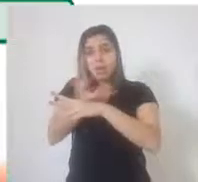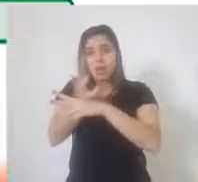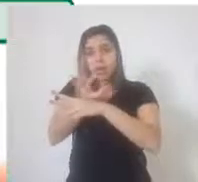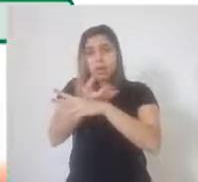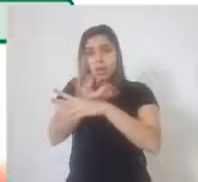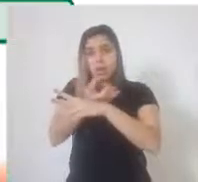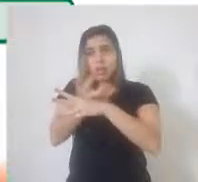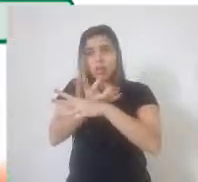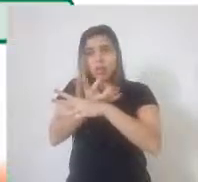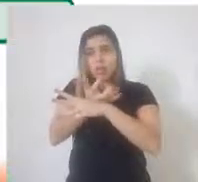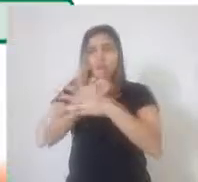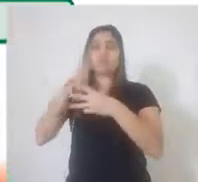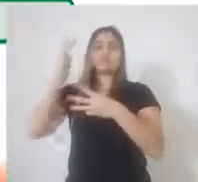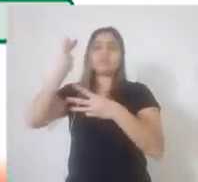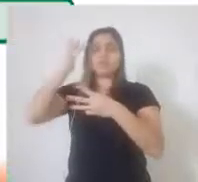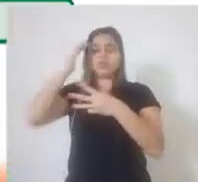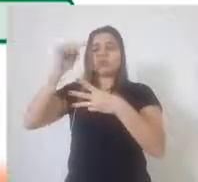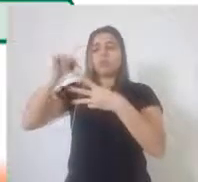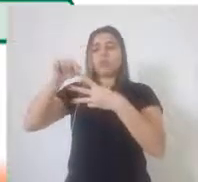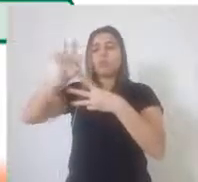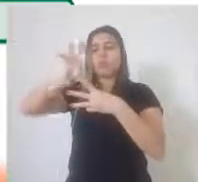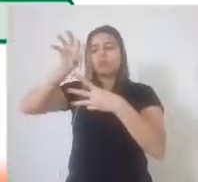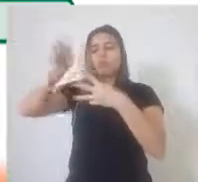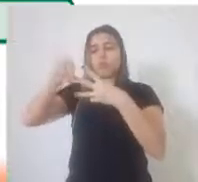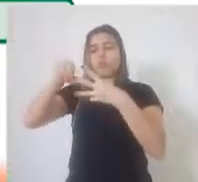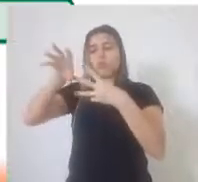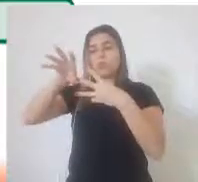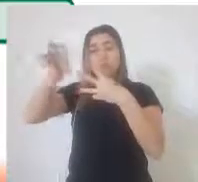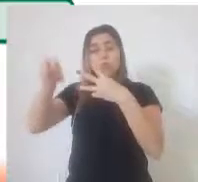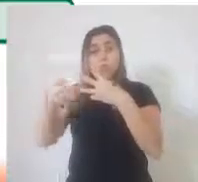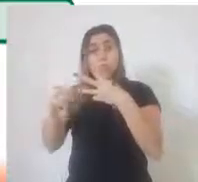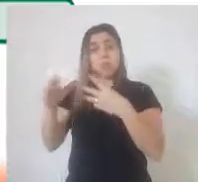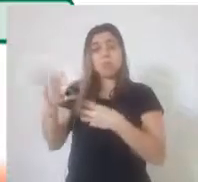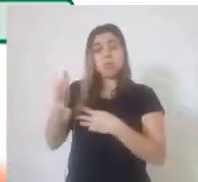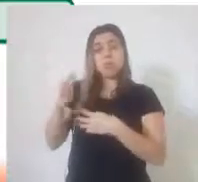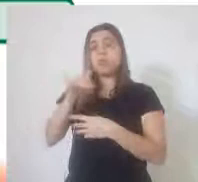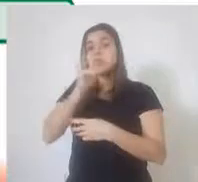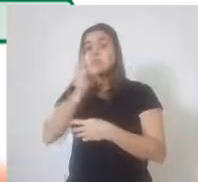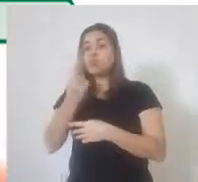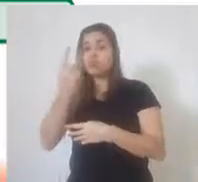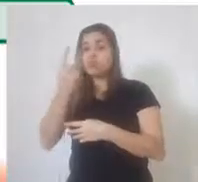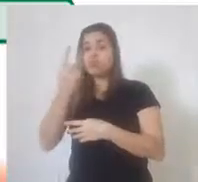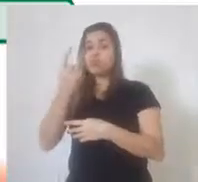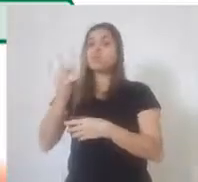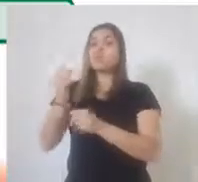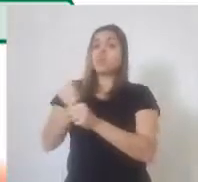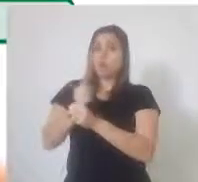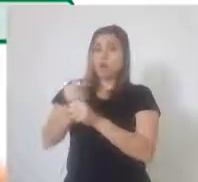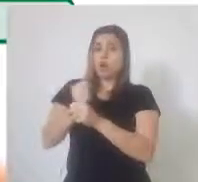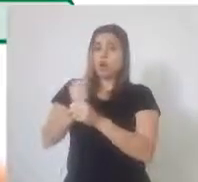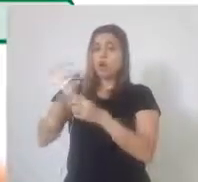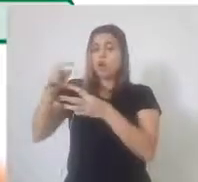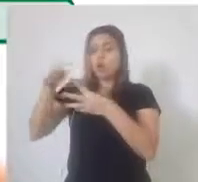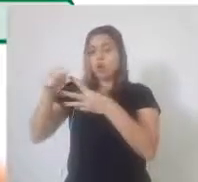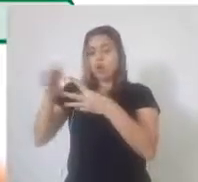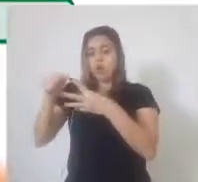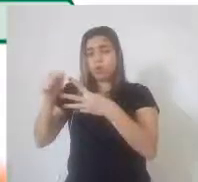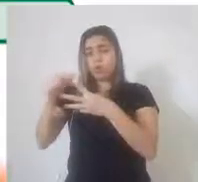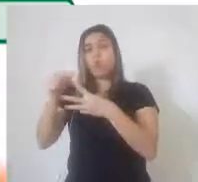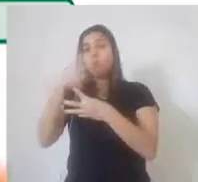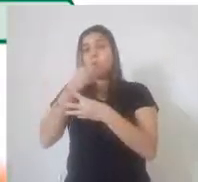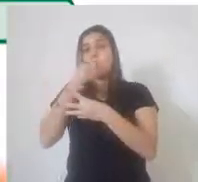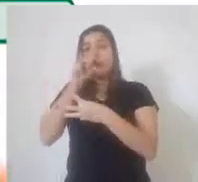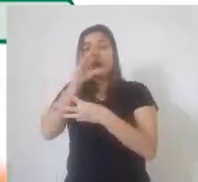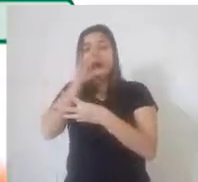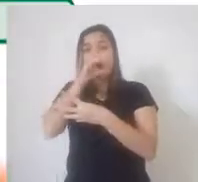alimentar, né? De 1 tonelada de bezerro. Provavelmente, durante um ano, né? Esse adolescente